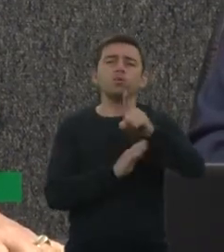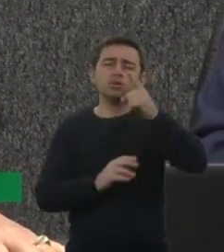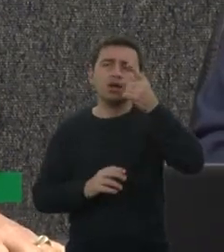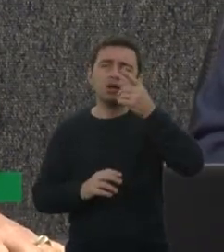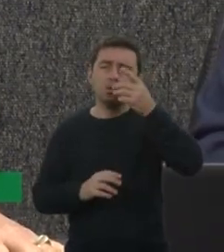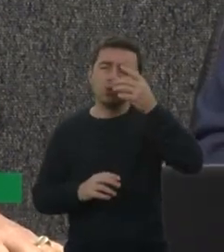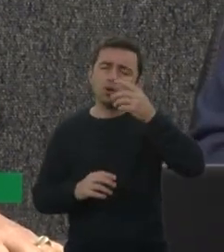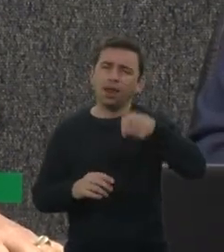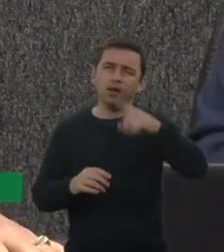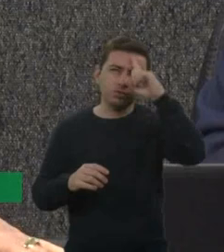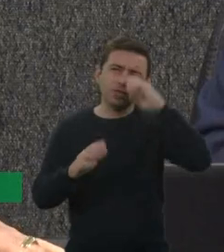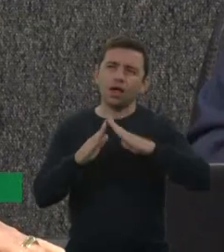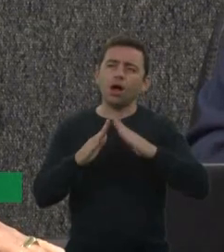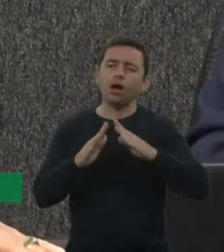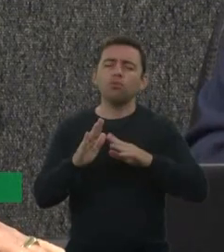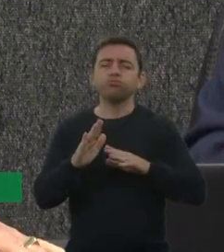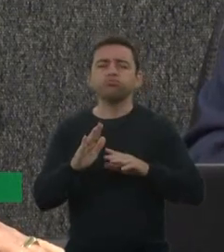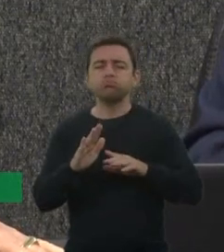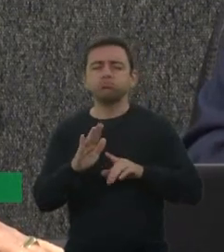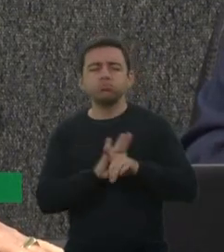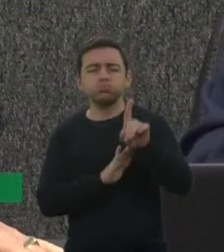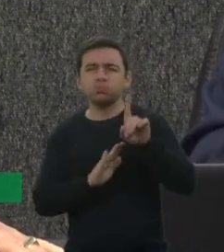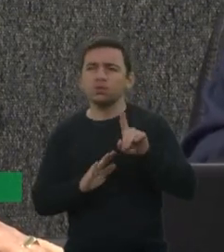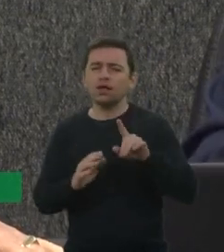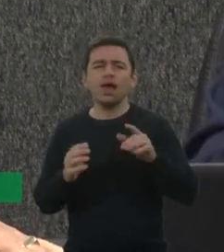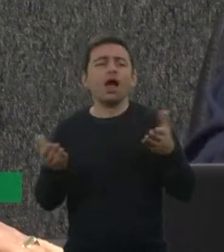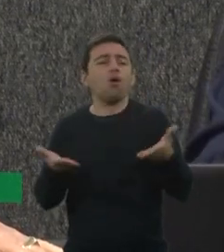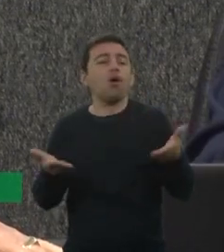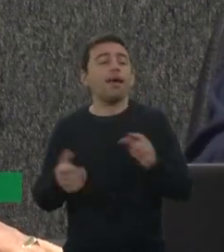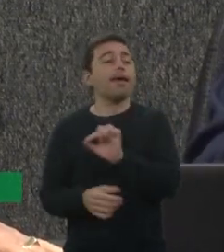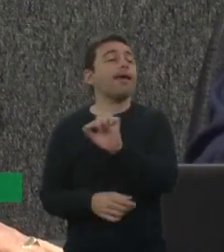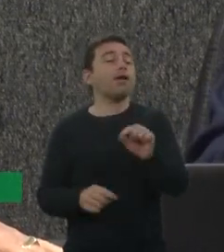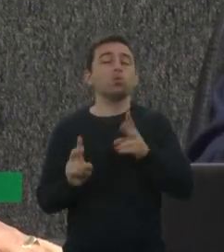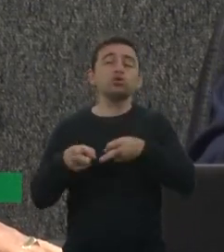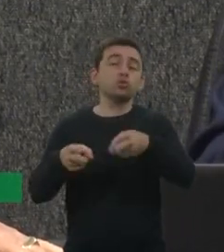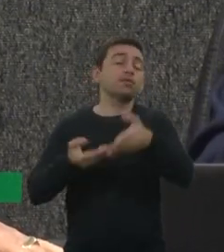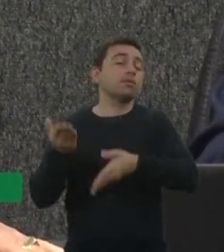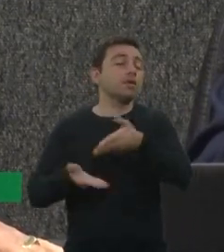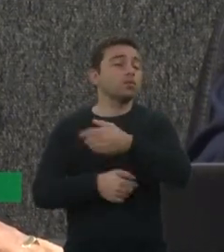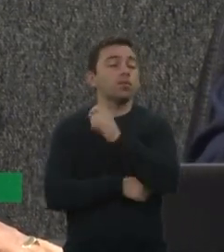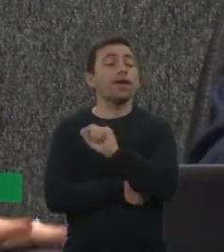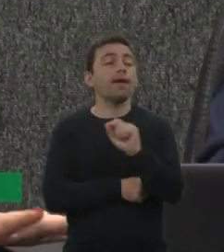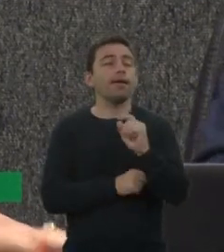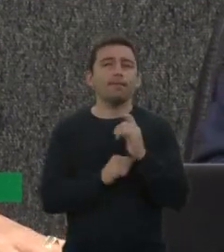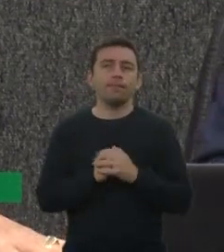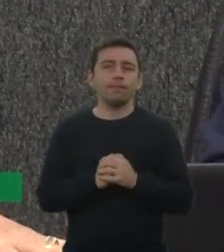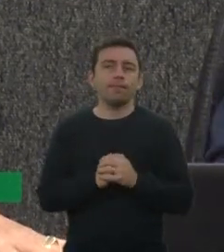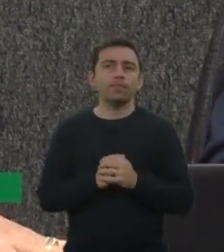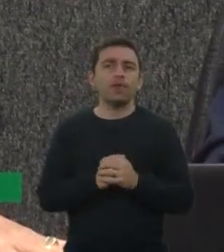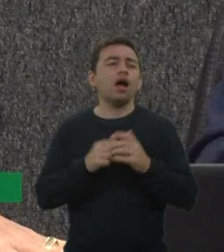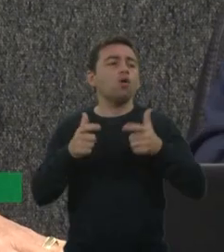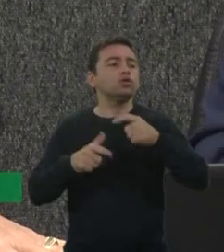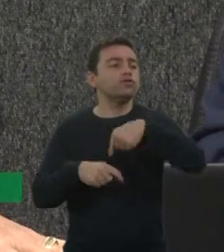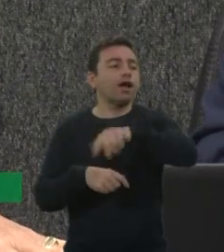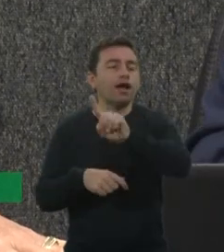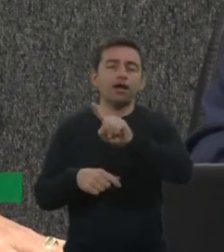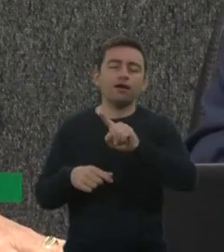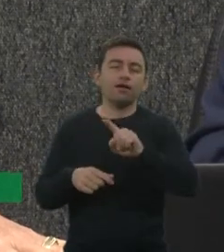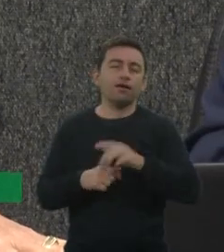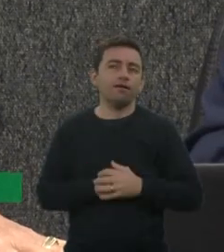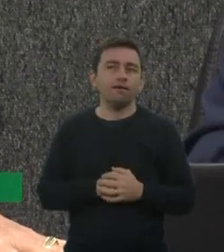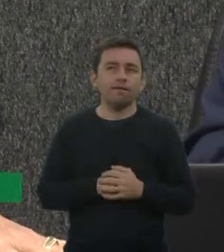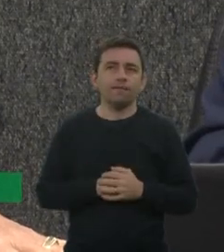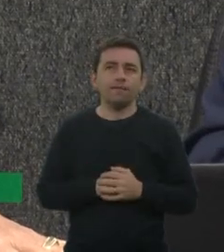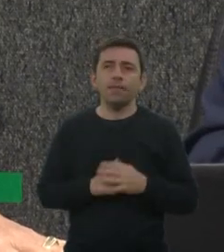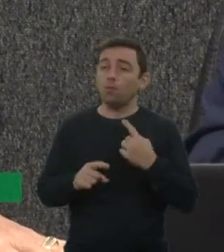nós é: e agora? Quem vai dar continuidade ao tratamento? Para onde vamos encaminhar? Porque a gente